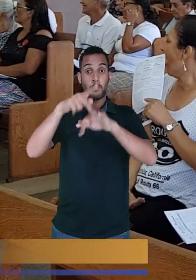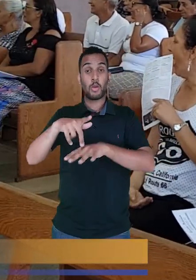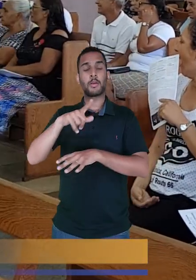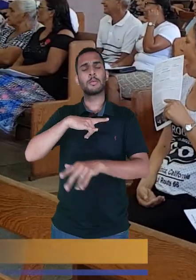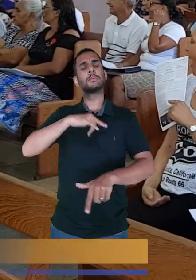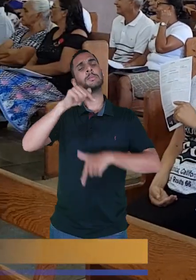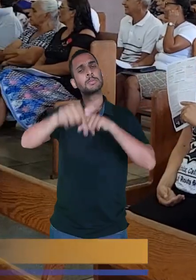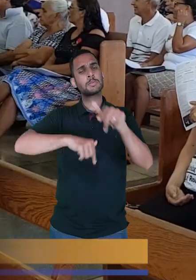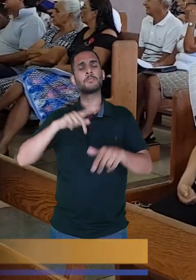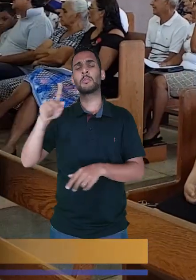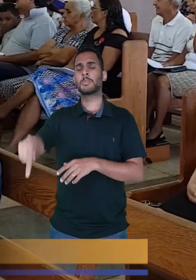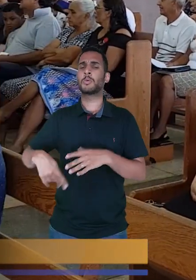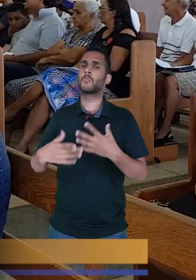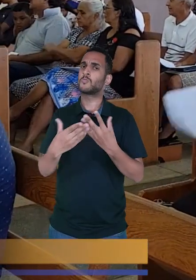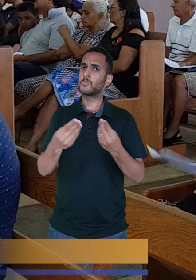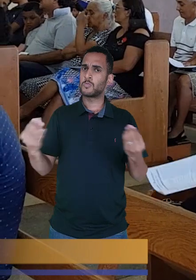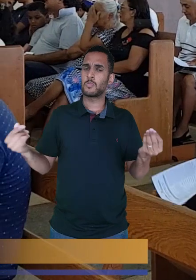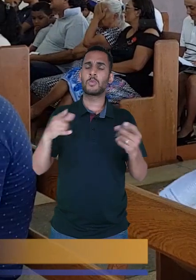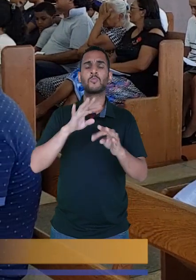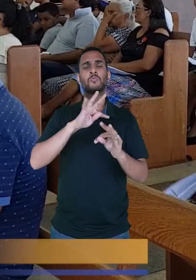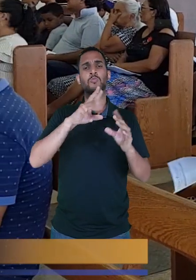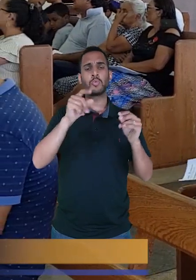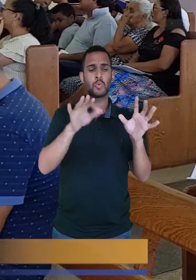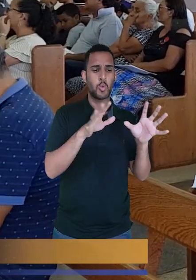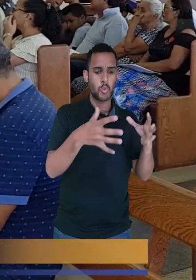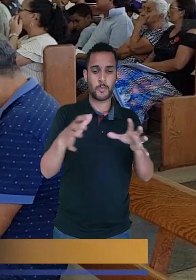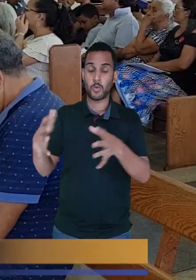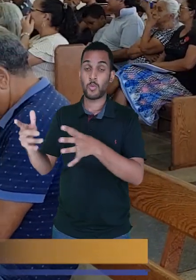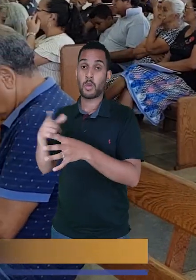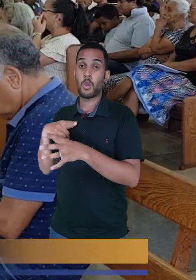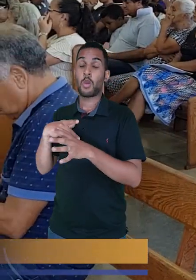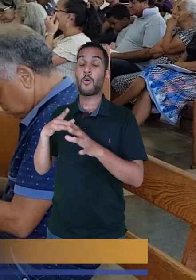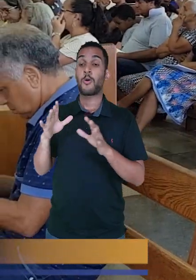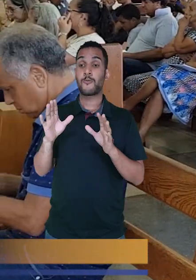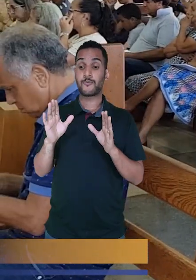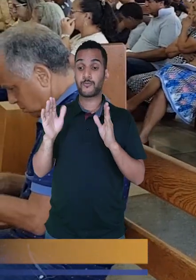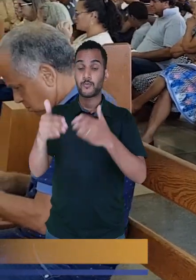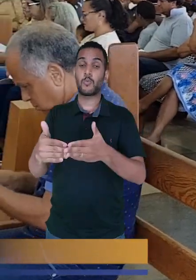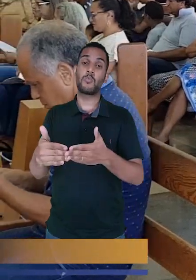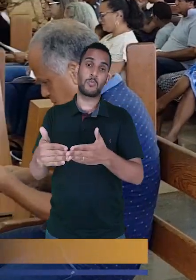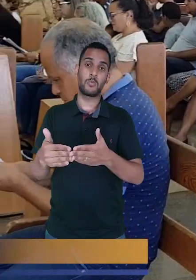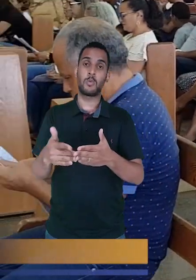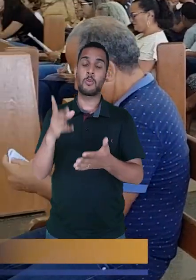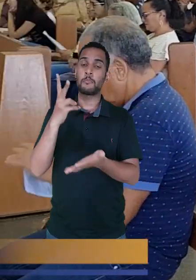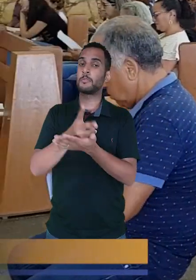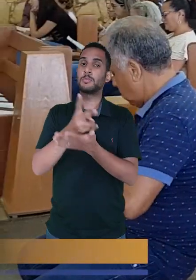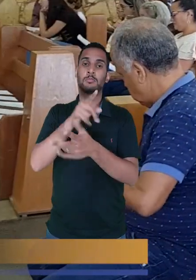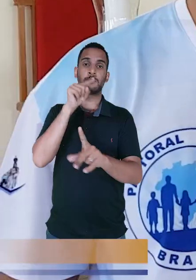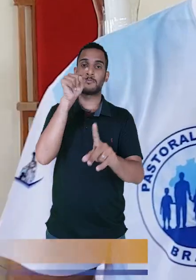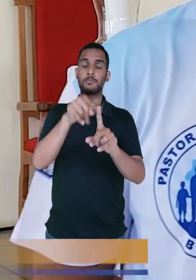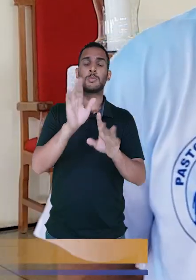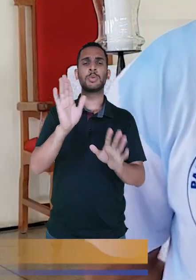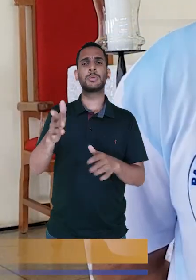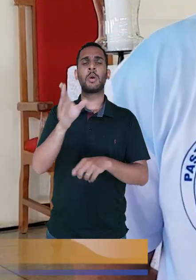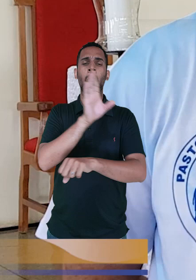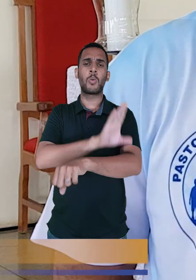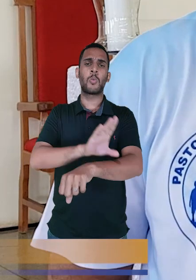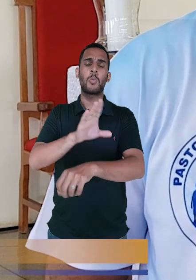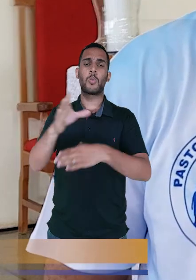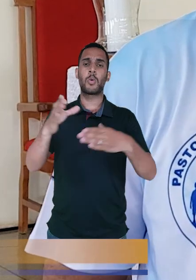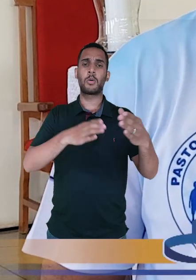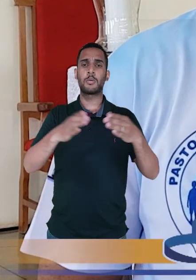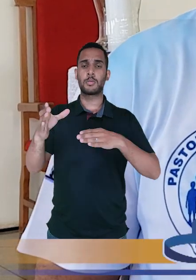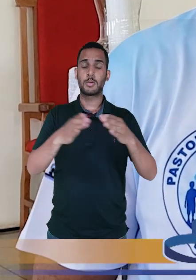muito ativa nas suas pastorais, onde todas as comunidades trabalham unidas pelo mesmo objetivo. Somos coordenadores